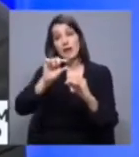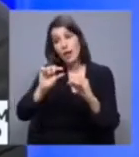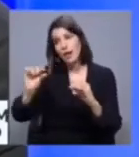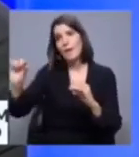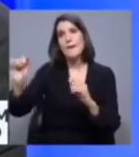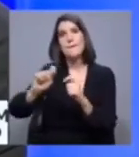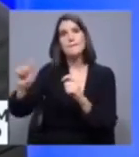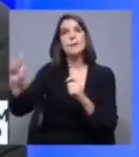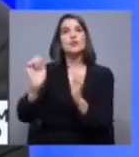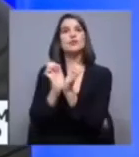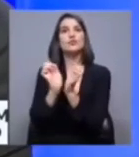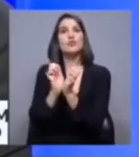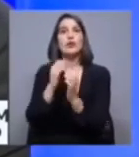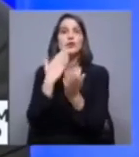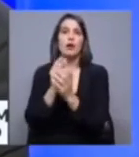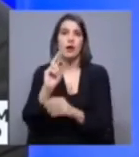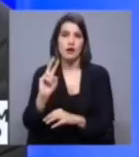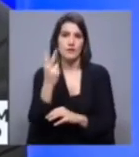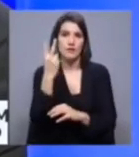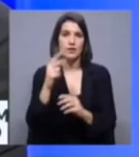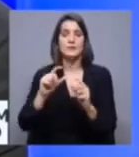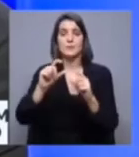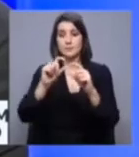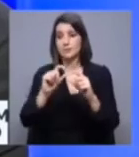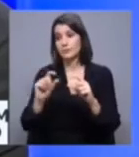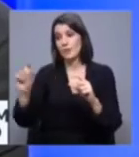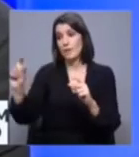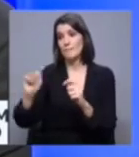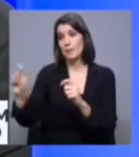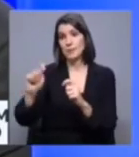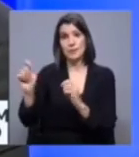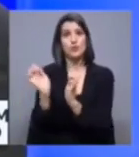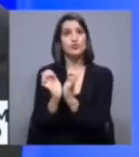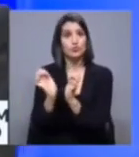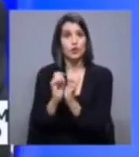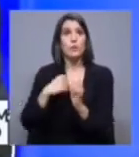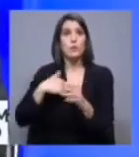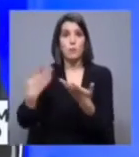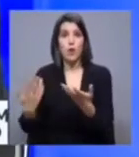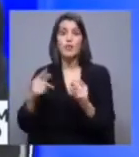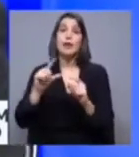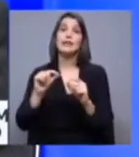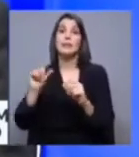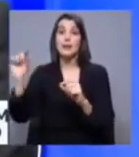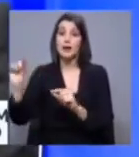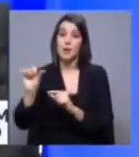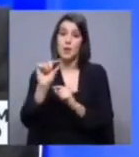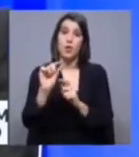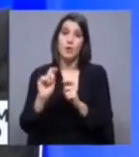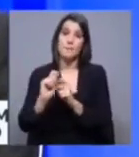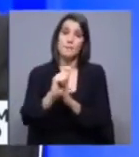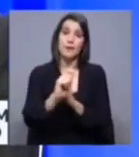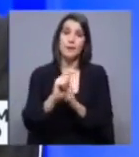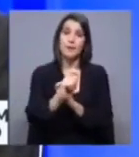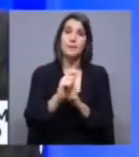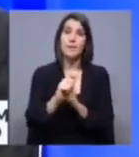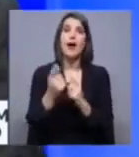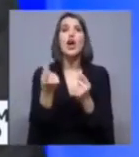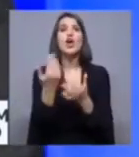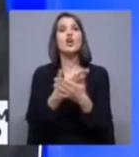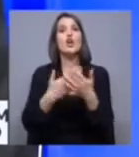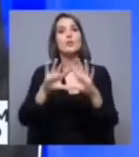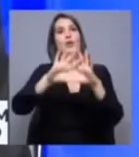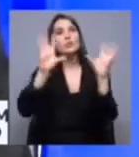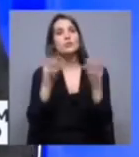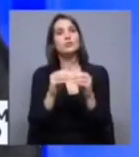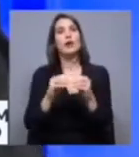Segurança Social, fazendo dois efeitos, contribuindo para a sustentabilidade da Segurança Social e contribuindo para haver um bolo de financiamento possível para a economia, que